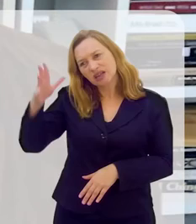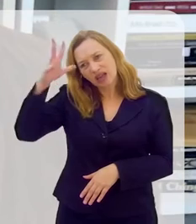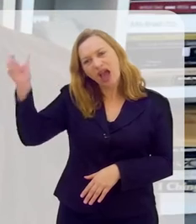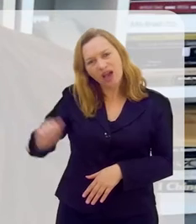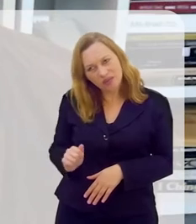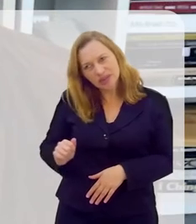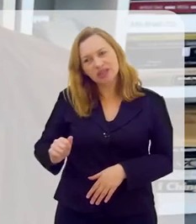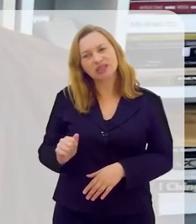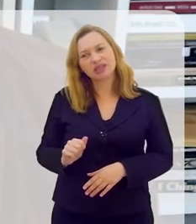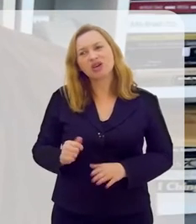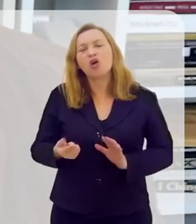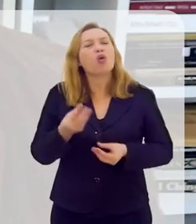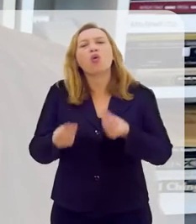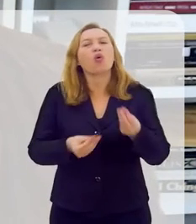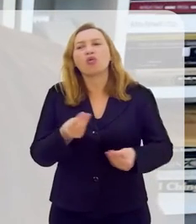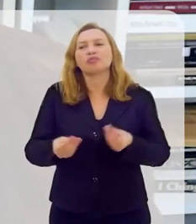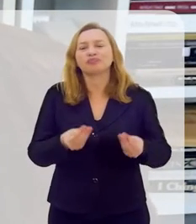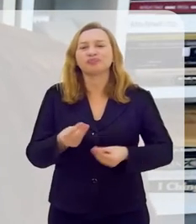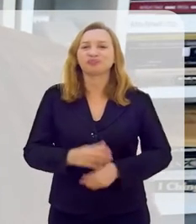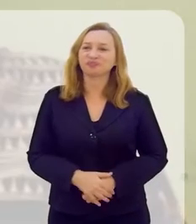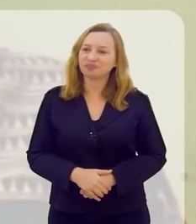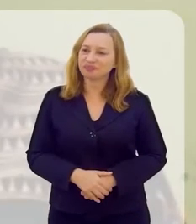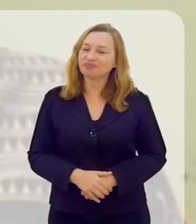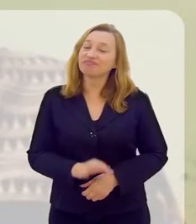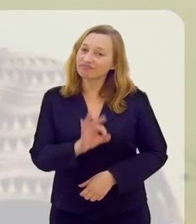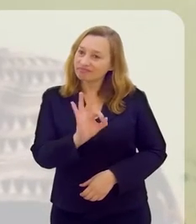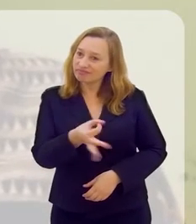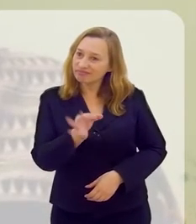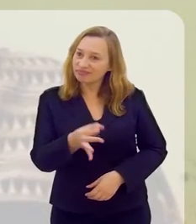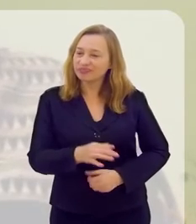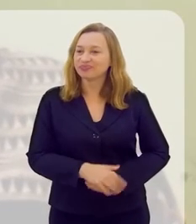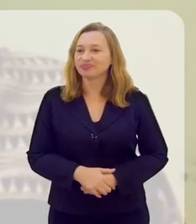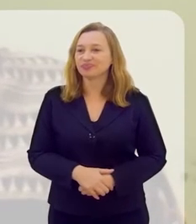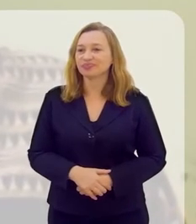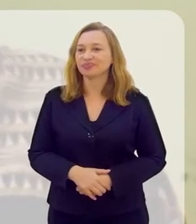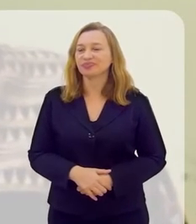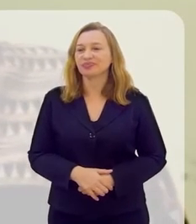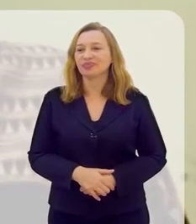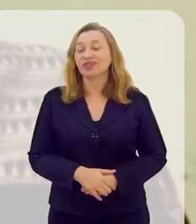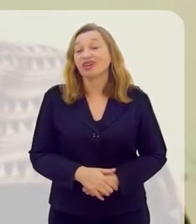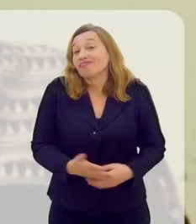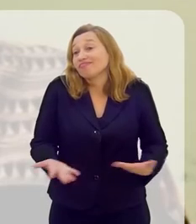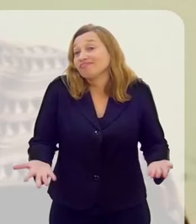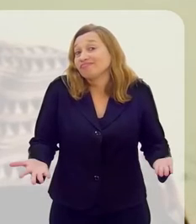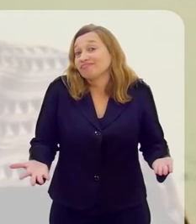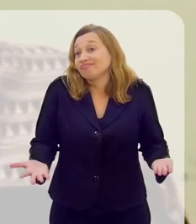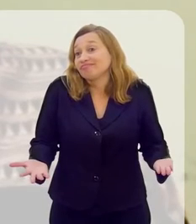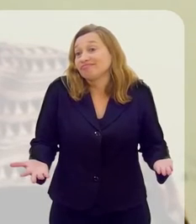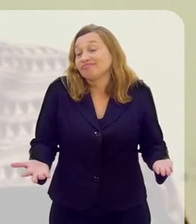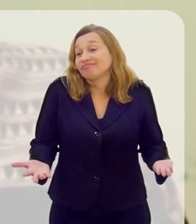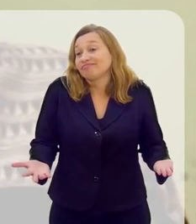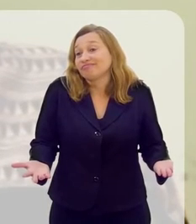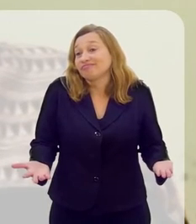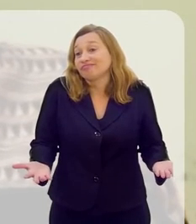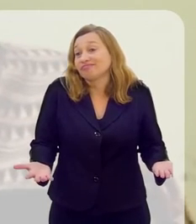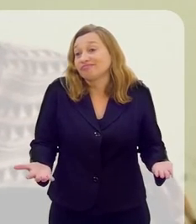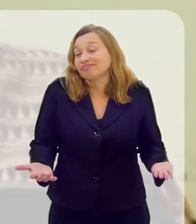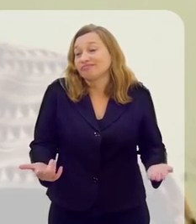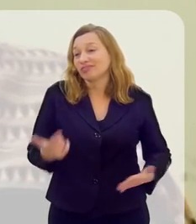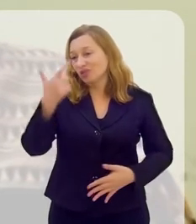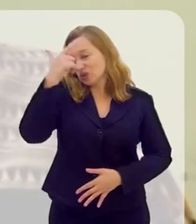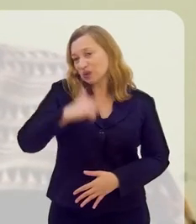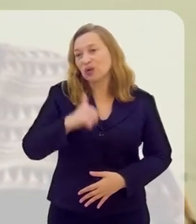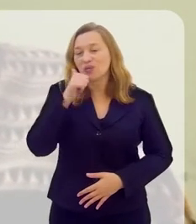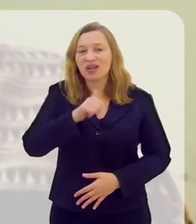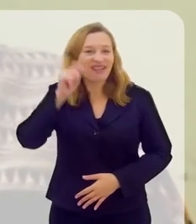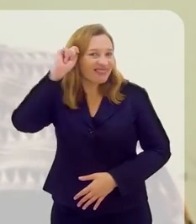Uma afirmação. Como é que foi isso? Exatamente. É porque eu sou